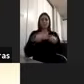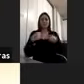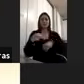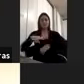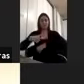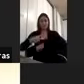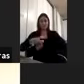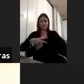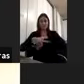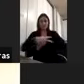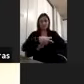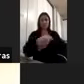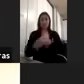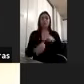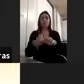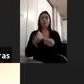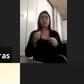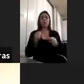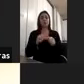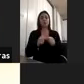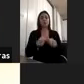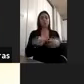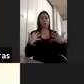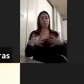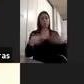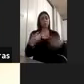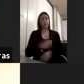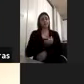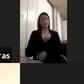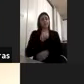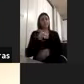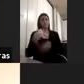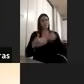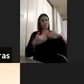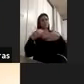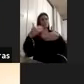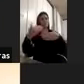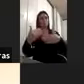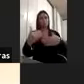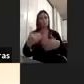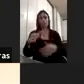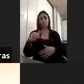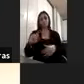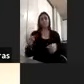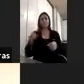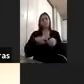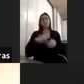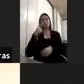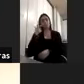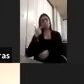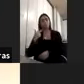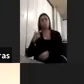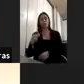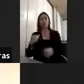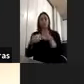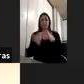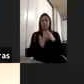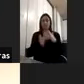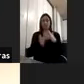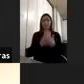tentar consertar o braço, porque é uma sequela que vai ficar para a vida toda, e mesmo assim a empresa, sabendo de tudo isso, a empresa a